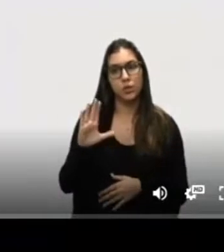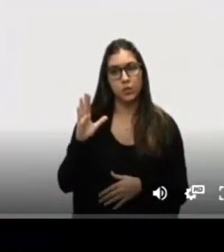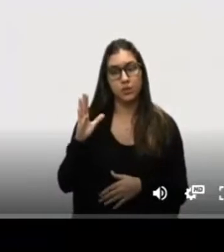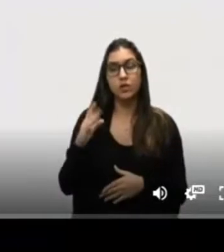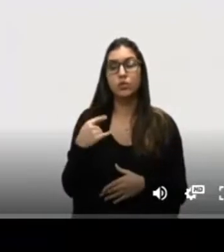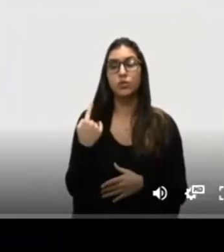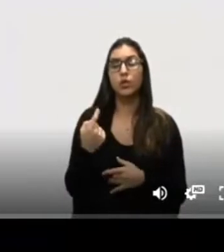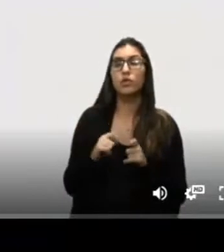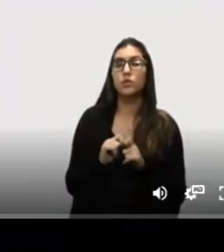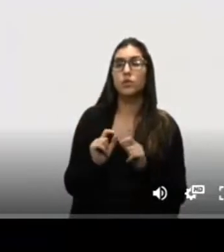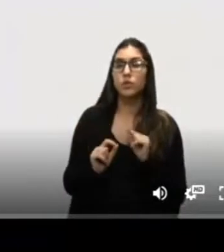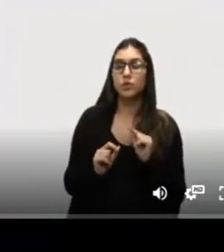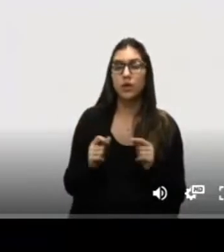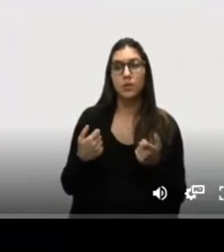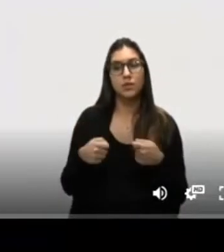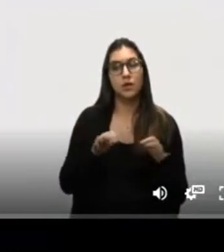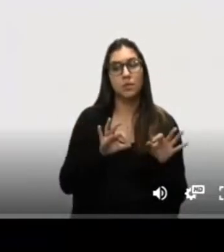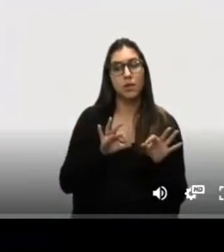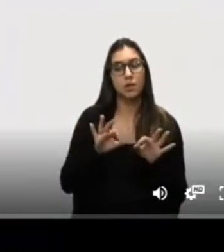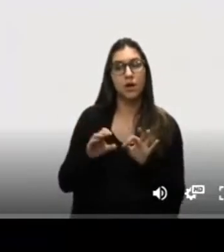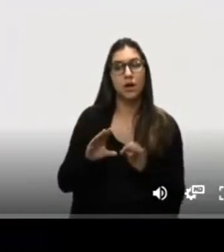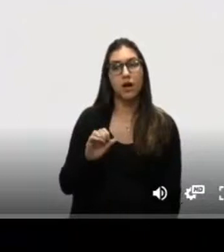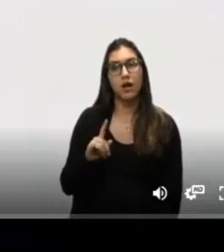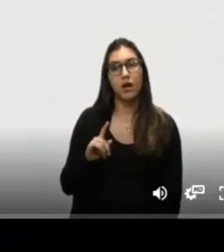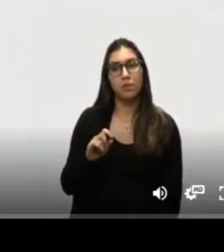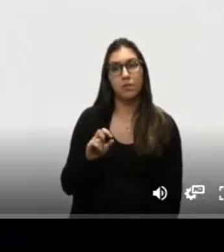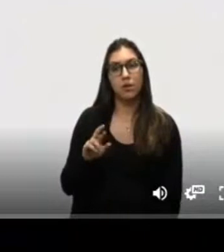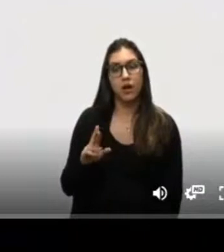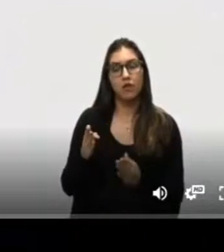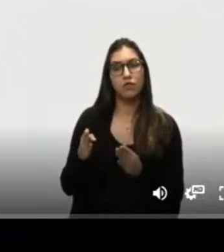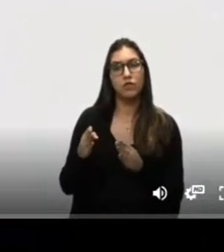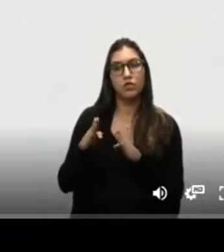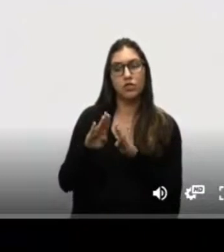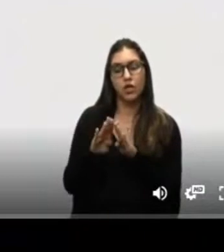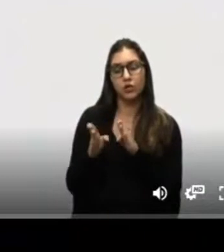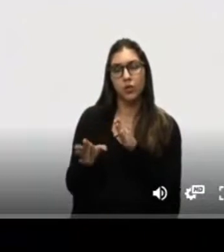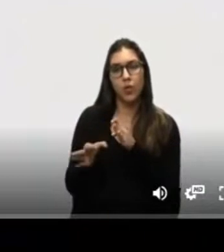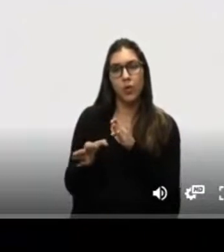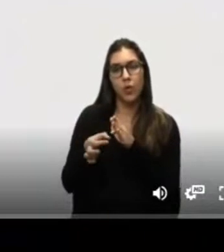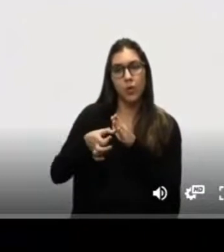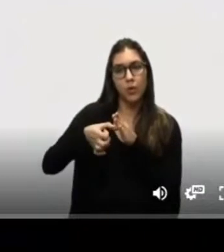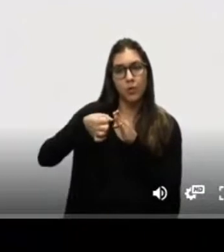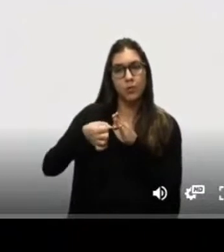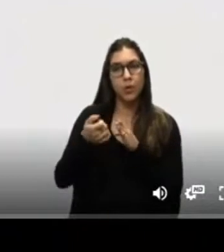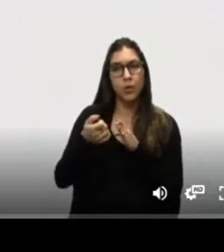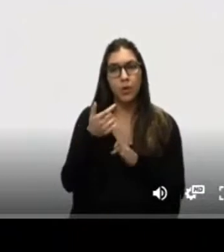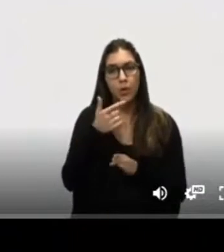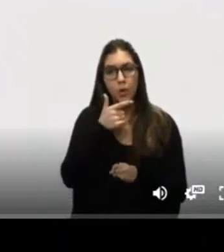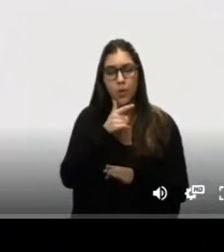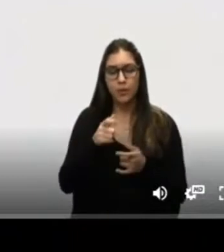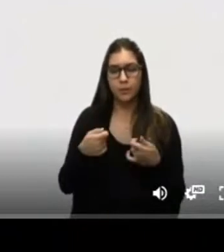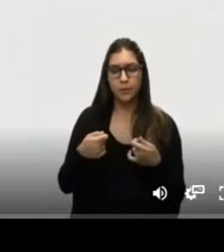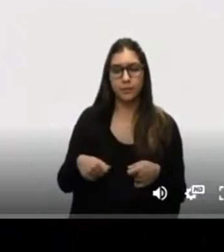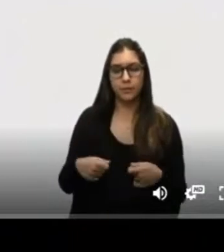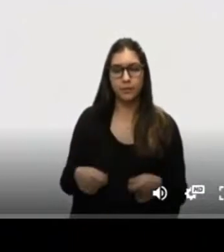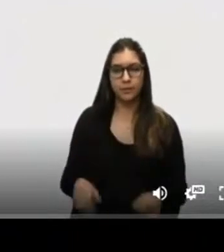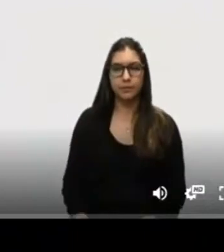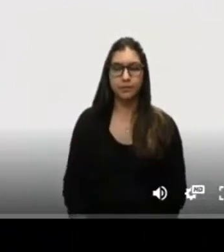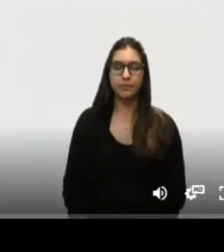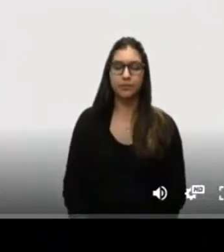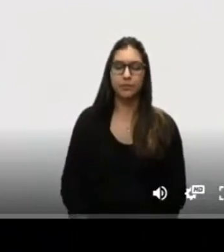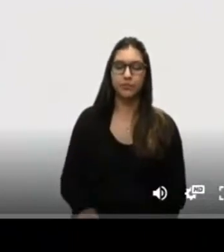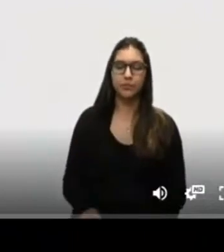nós vamos fazer? Vamos preparar esse capilar, fechando, então, uma das extremidades desse capilar para